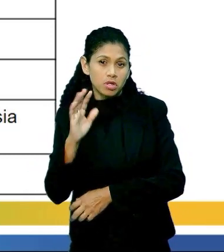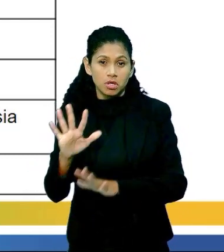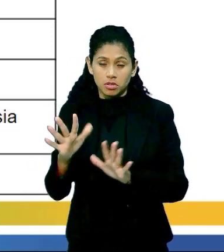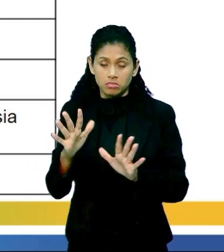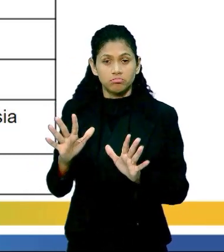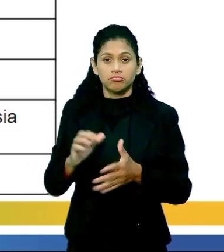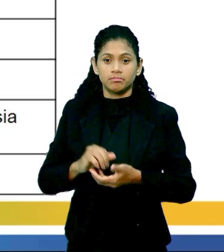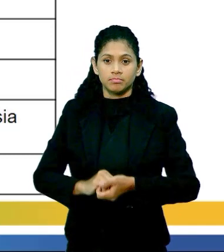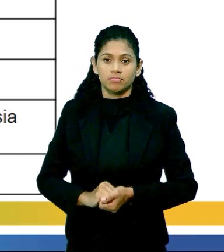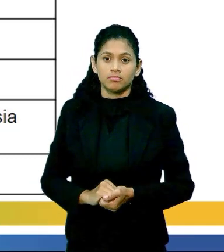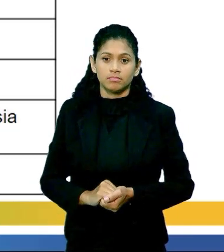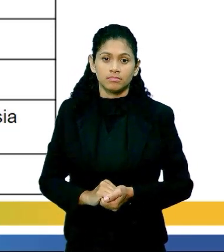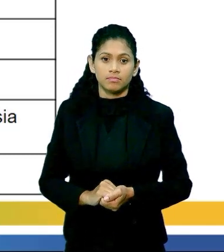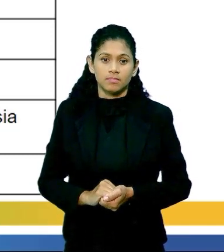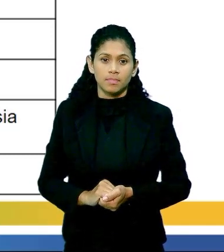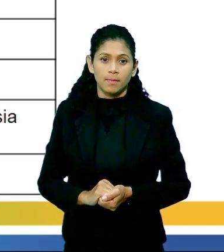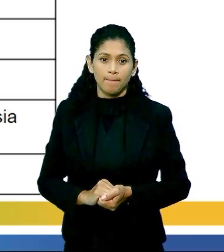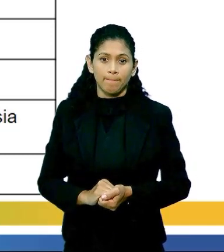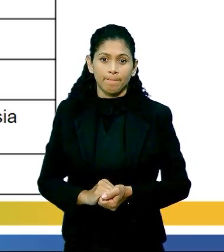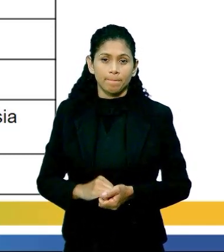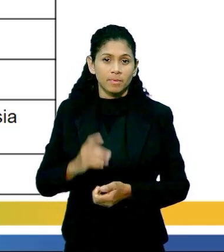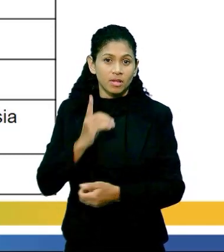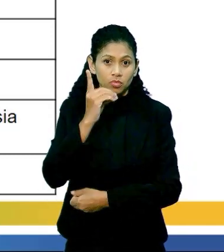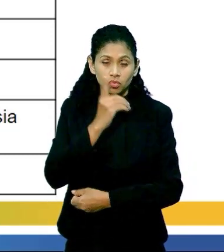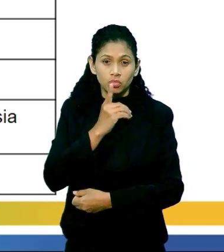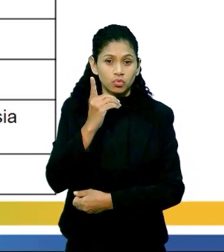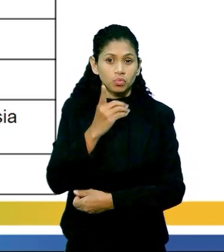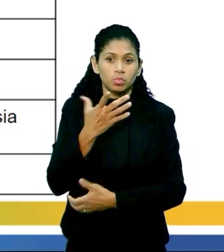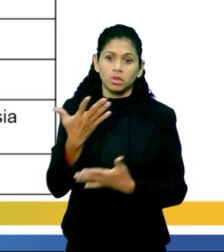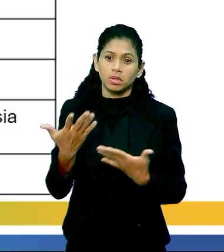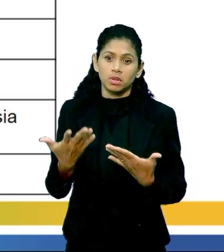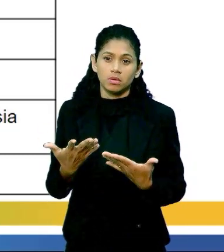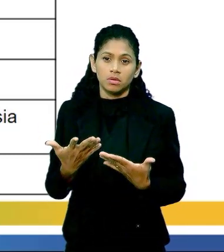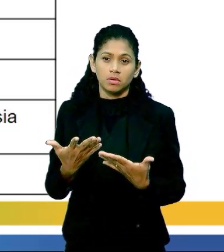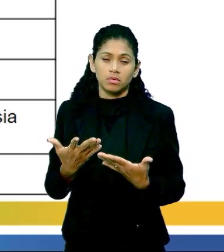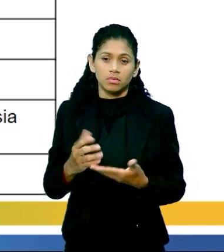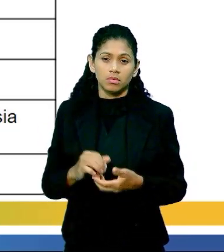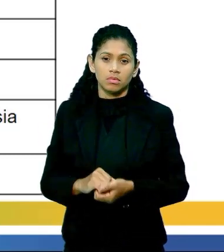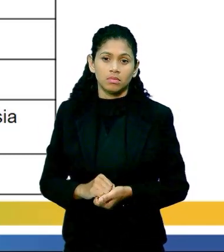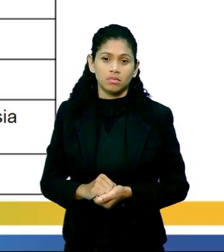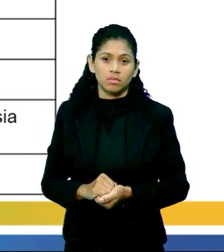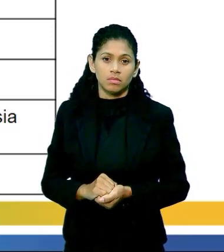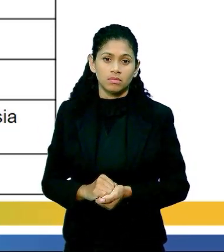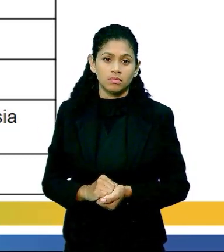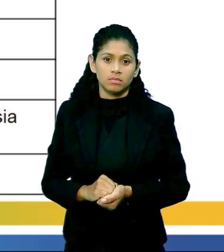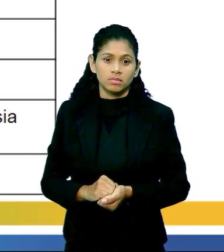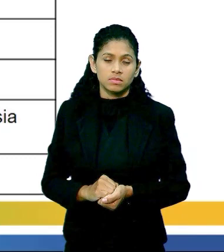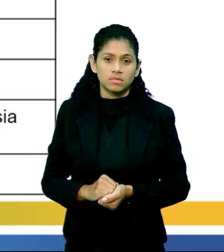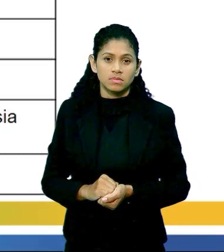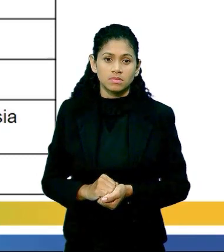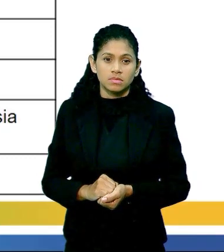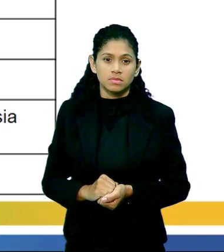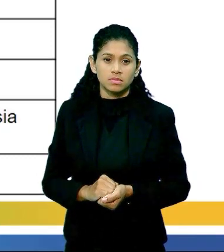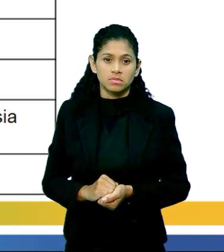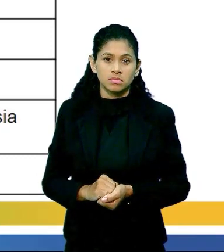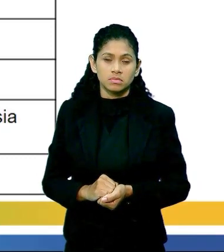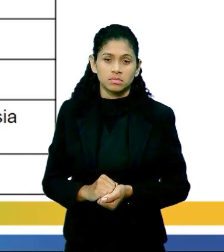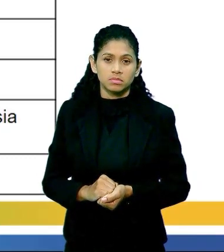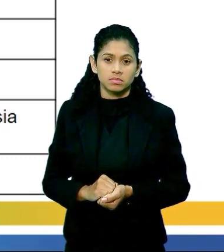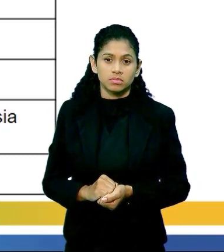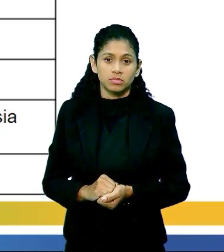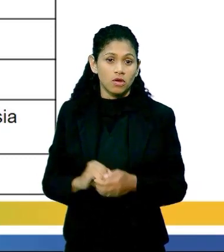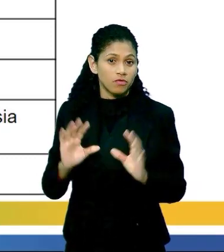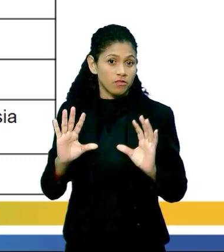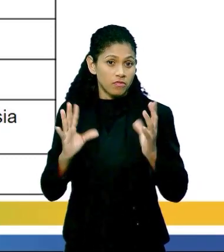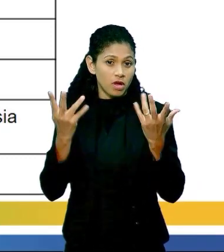sexta santa, domingo de Páscoa e atividades religiosas, procissões, né? Na maioria dos povoados